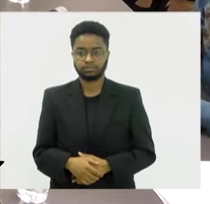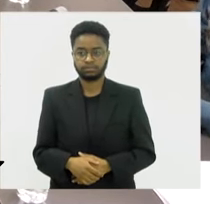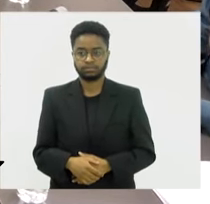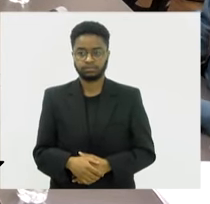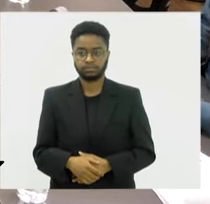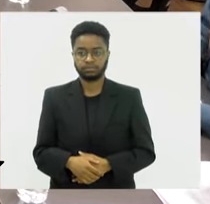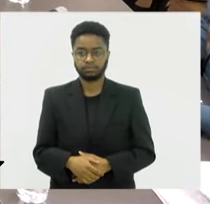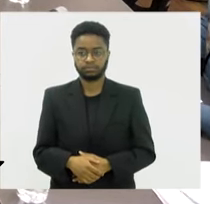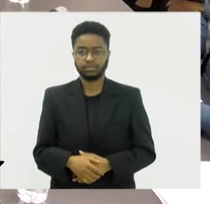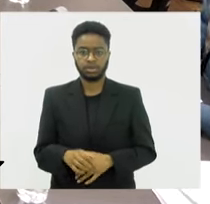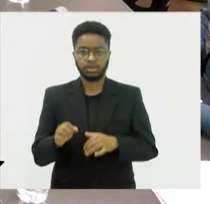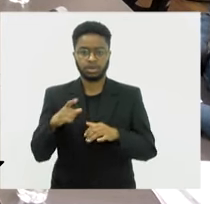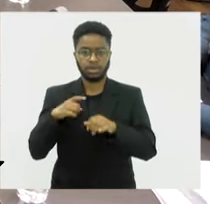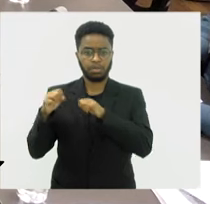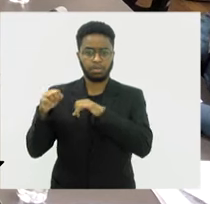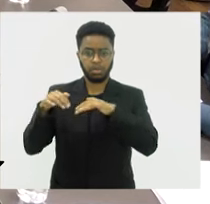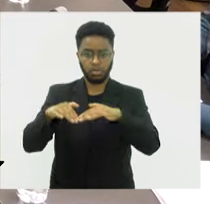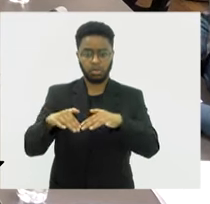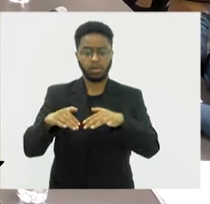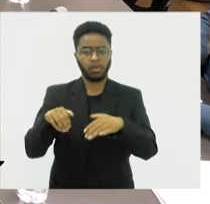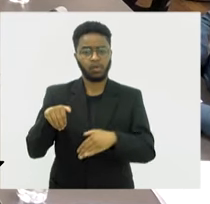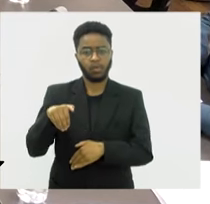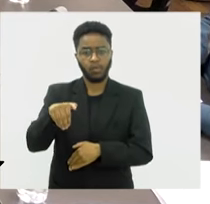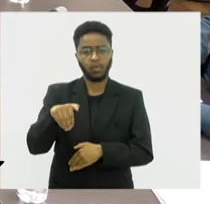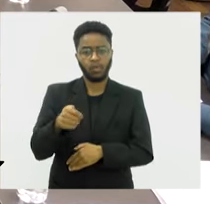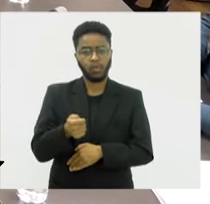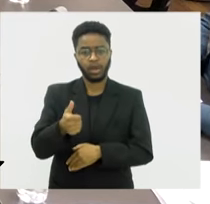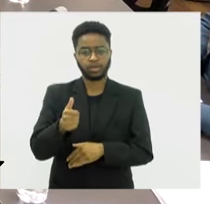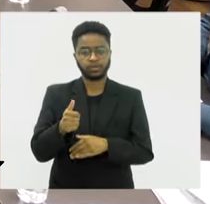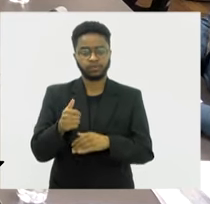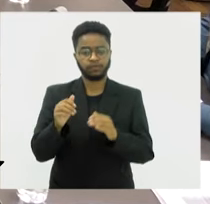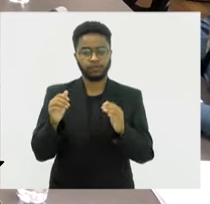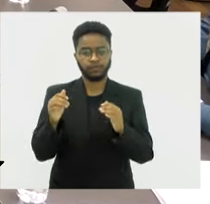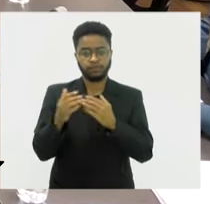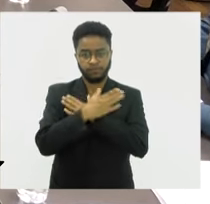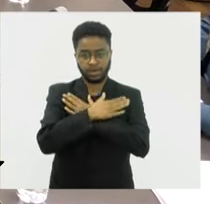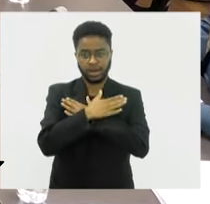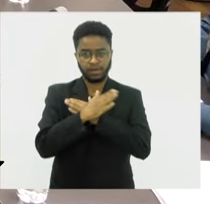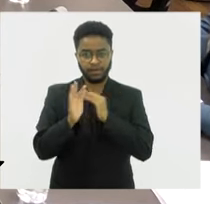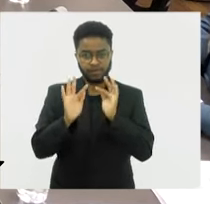véspera de feriado, hein? Acabou os festejos em Itaboraí, deputado Delaroglia?